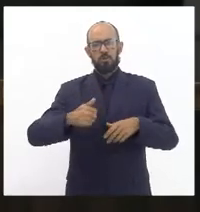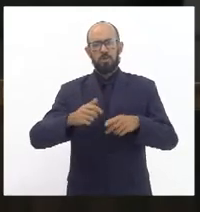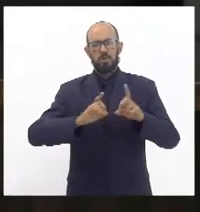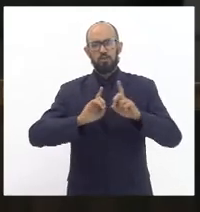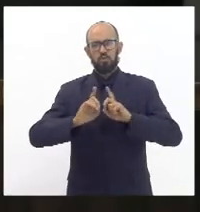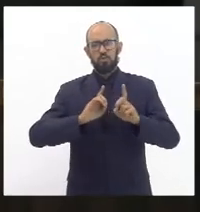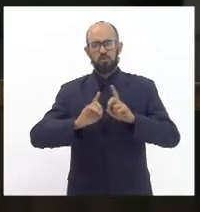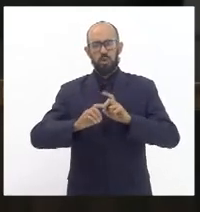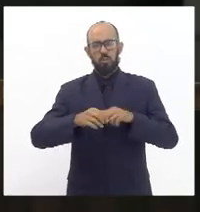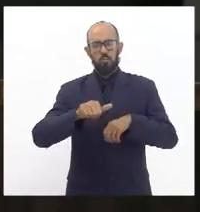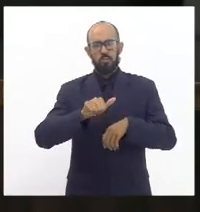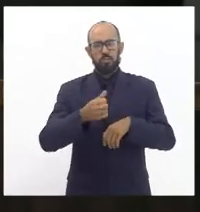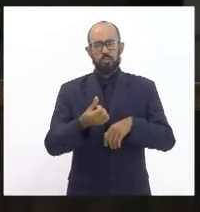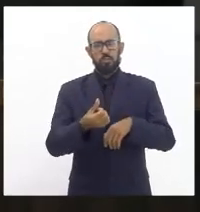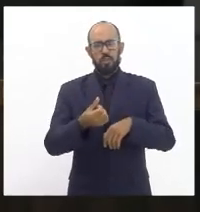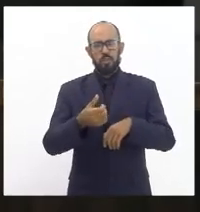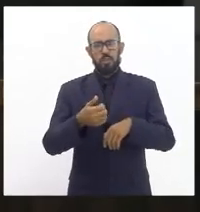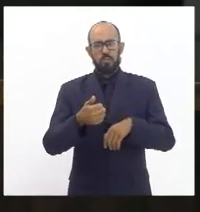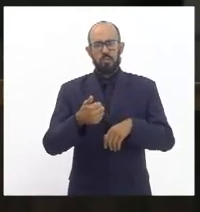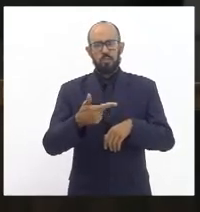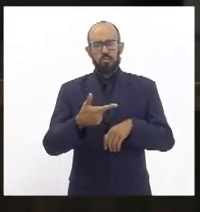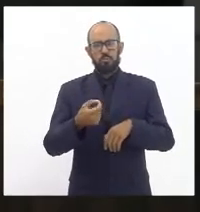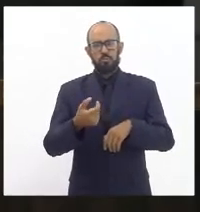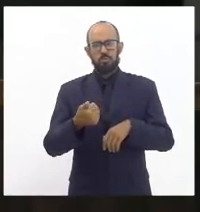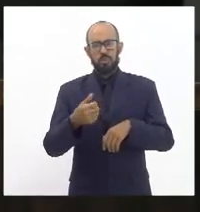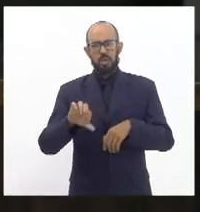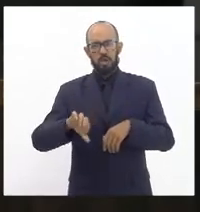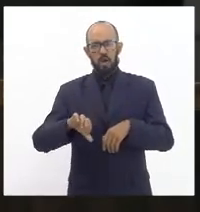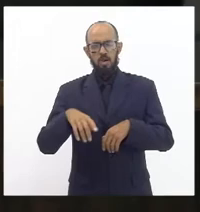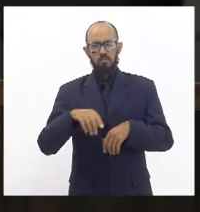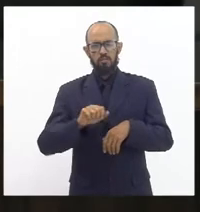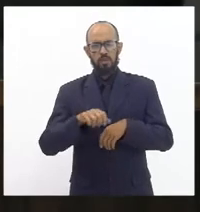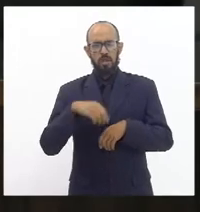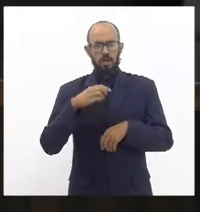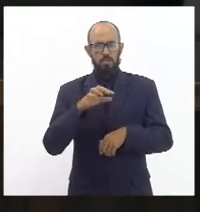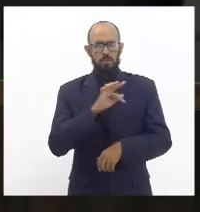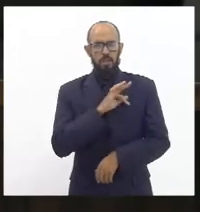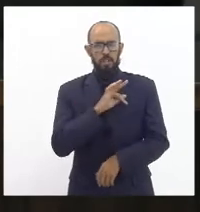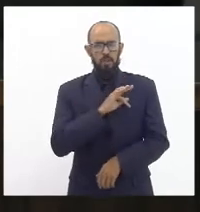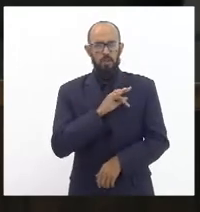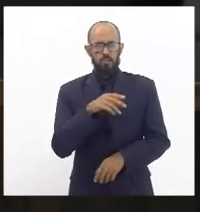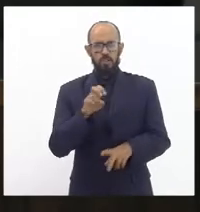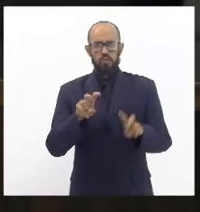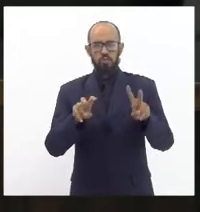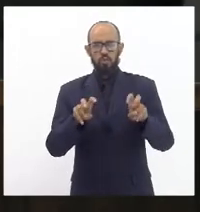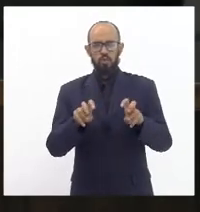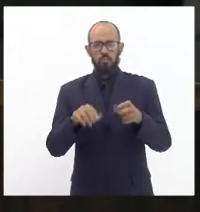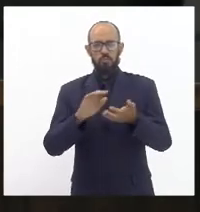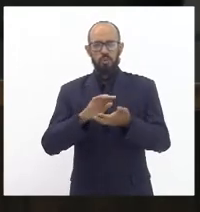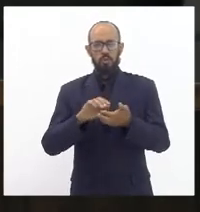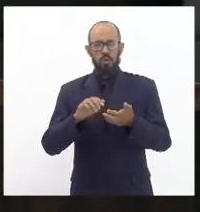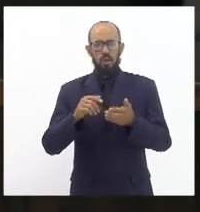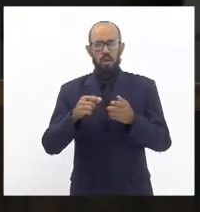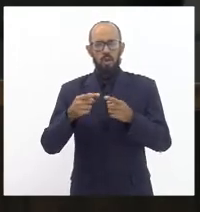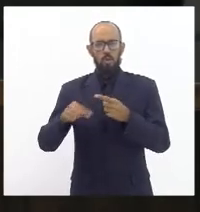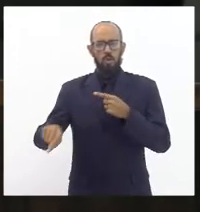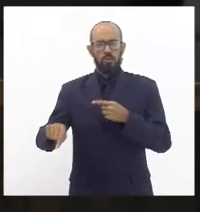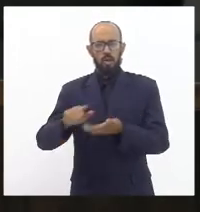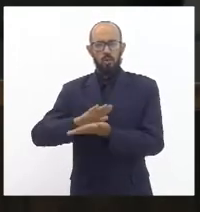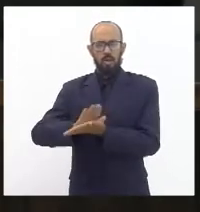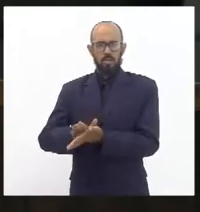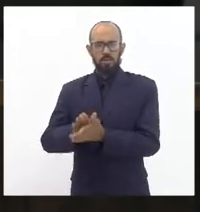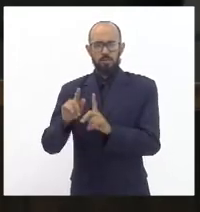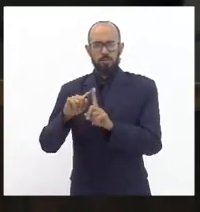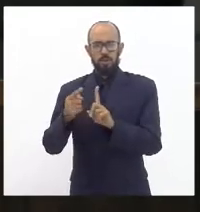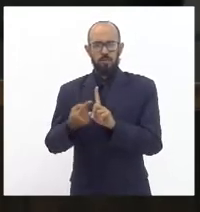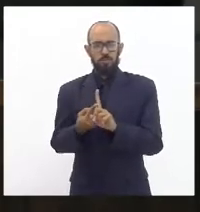de lei 1679 de 19 de autoria deputada Martha Rocha que institui o programa de combate ao racismo na gravidez